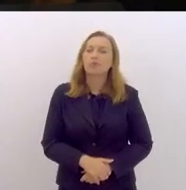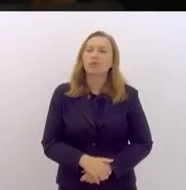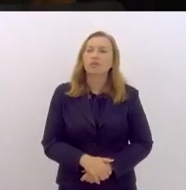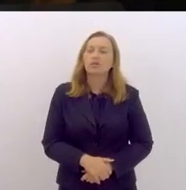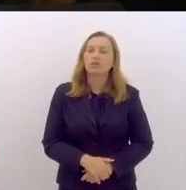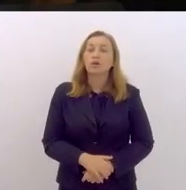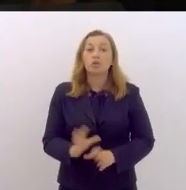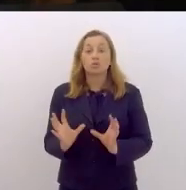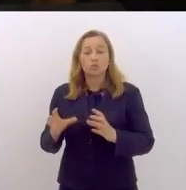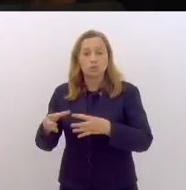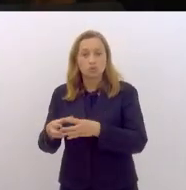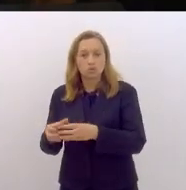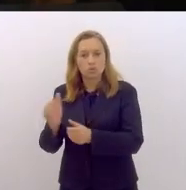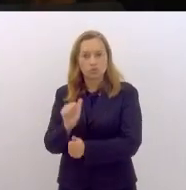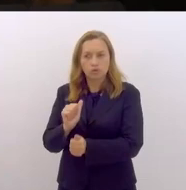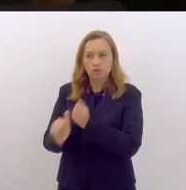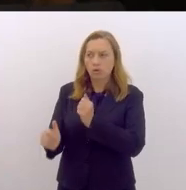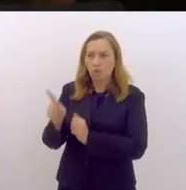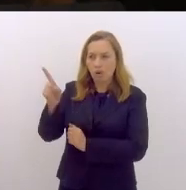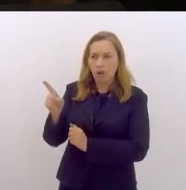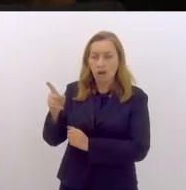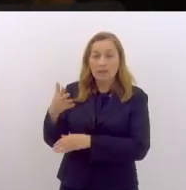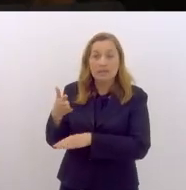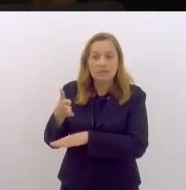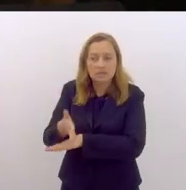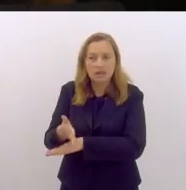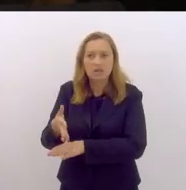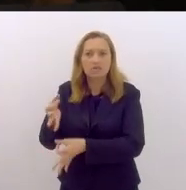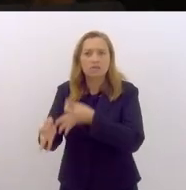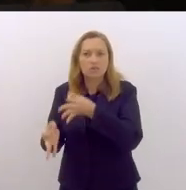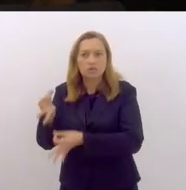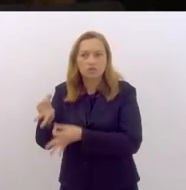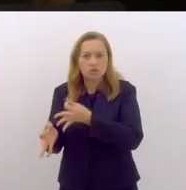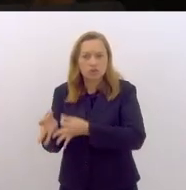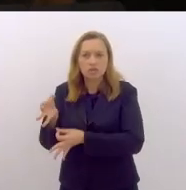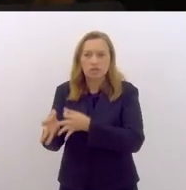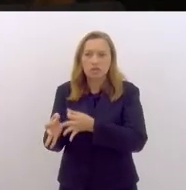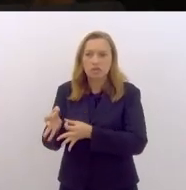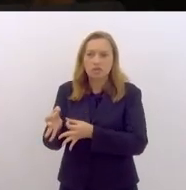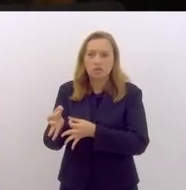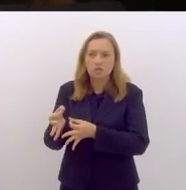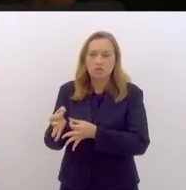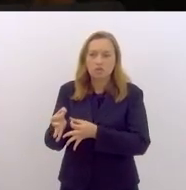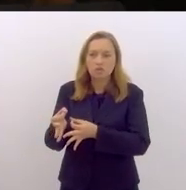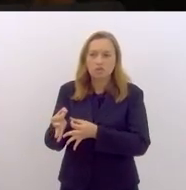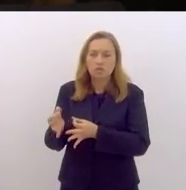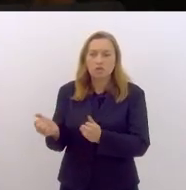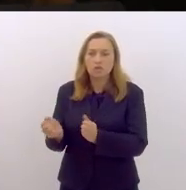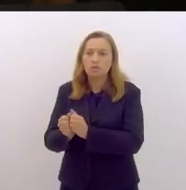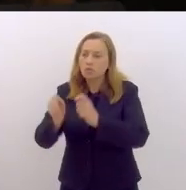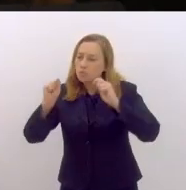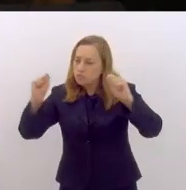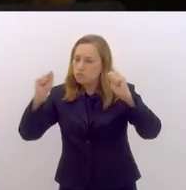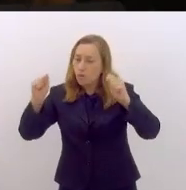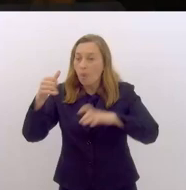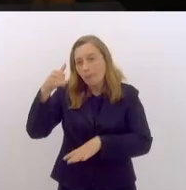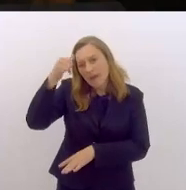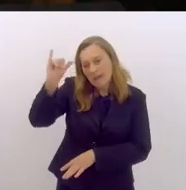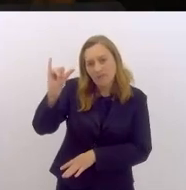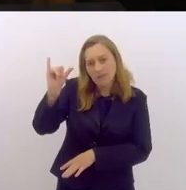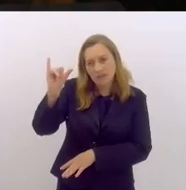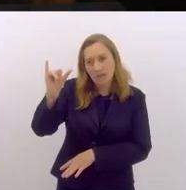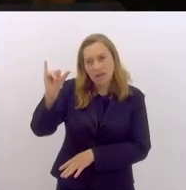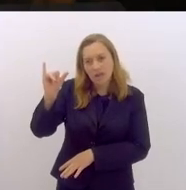os clubes, eles entraram na justiça do lado das torcidas para evitar